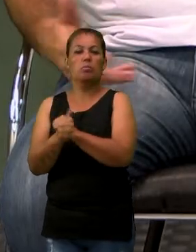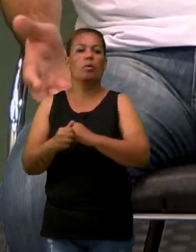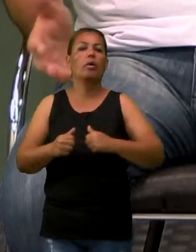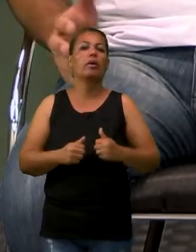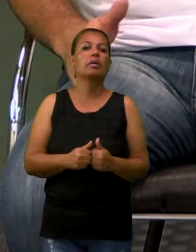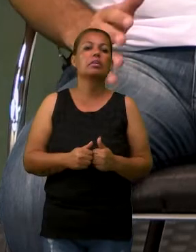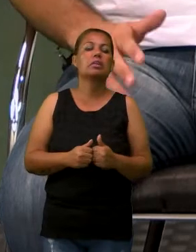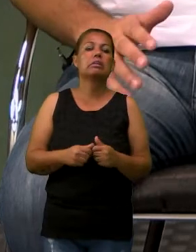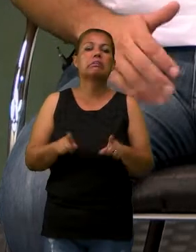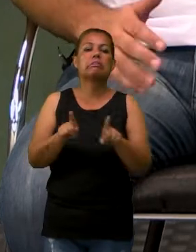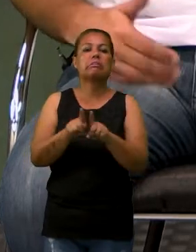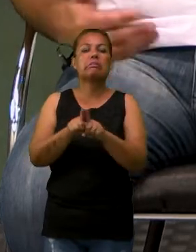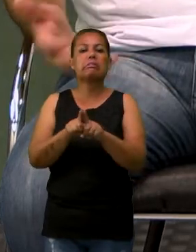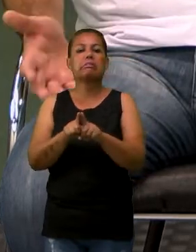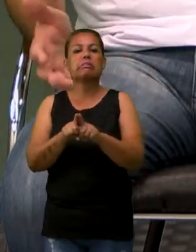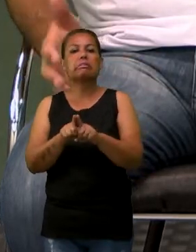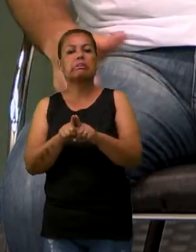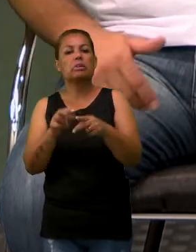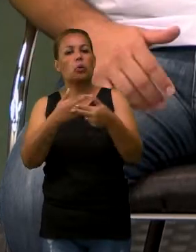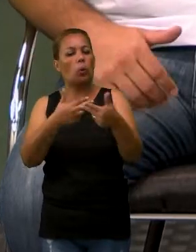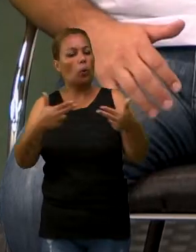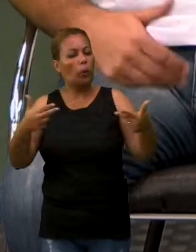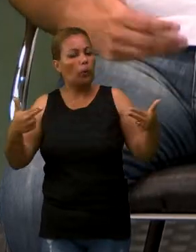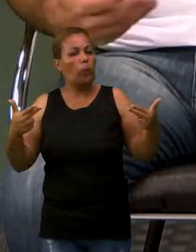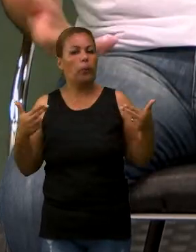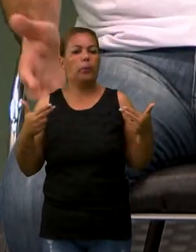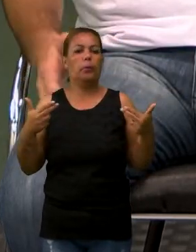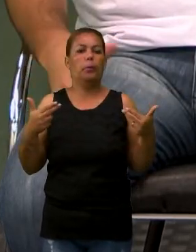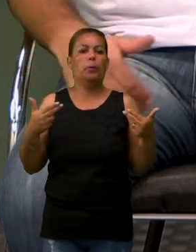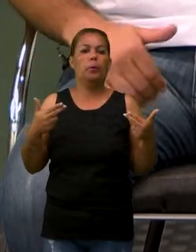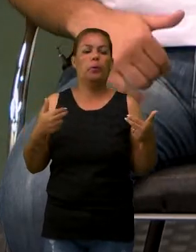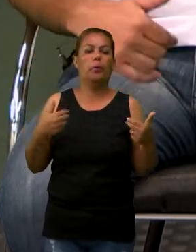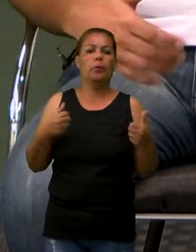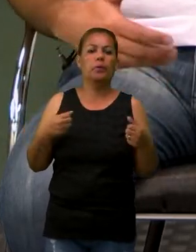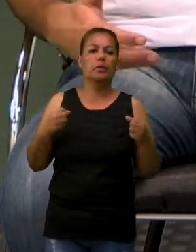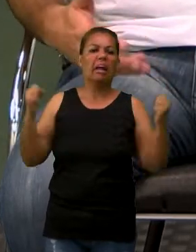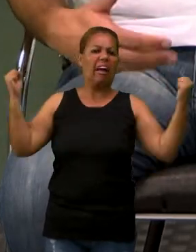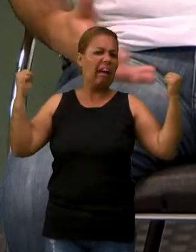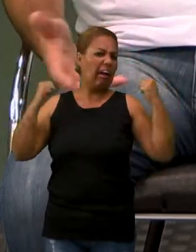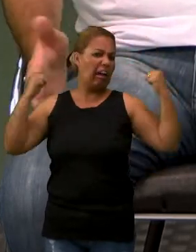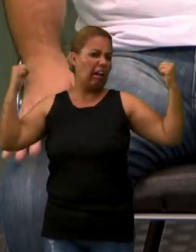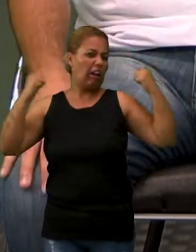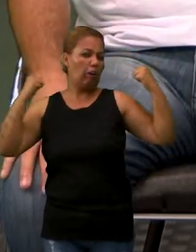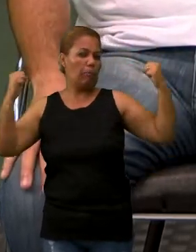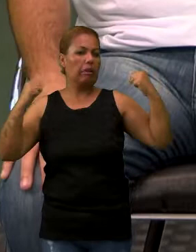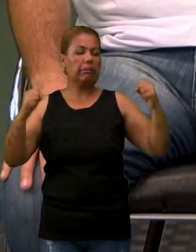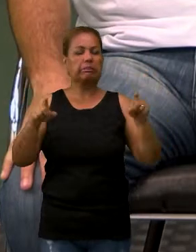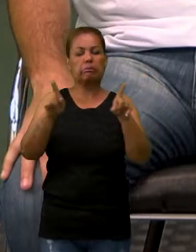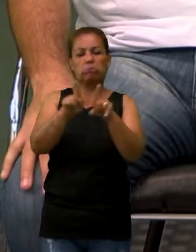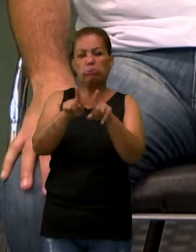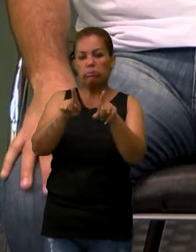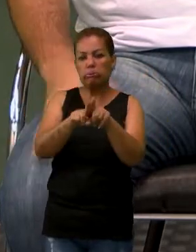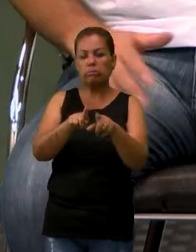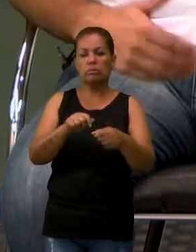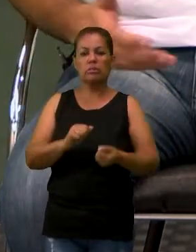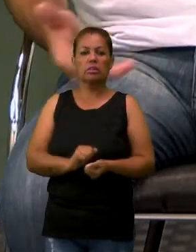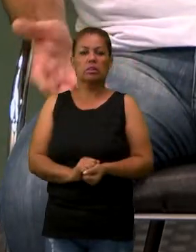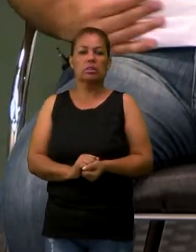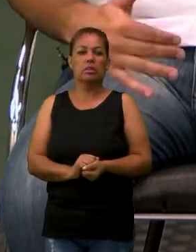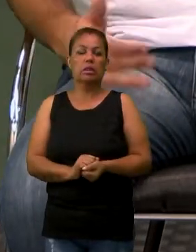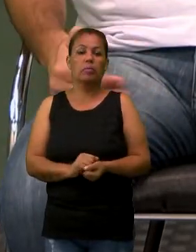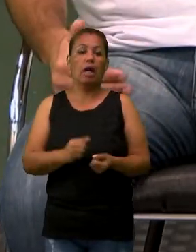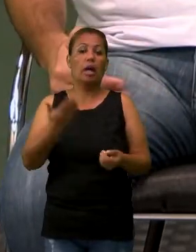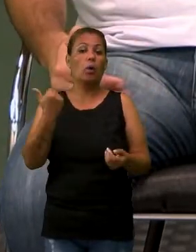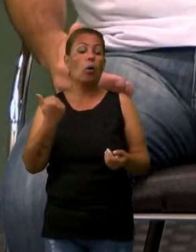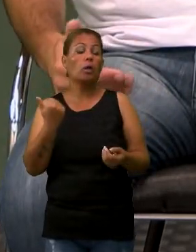eróticas com o contra as outras na parte de exploração é o condicionamento físico aí a partir